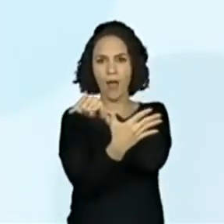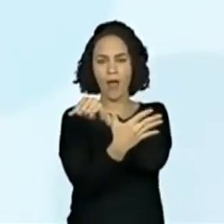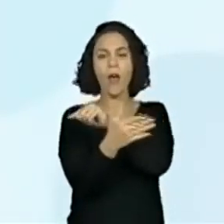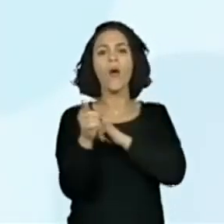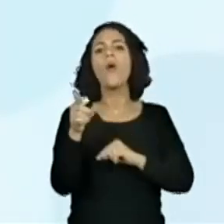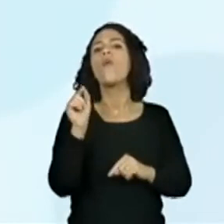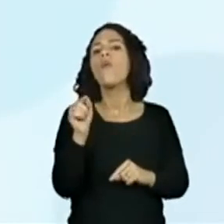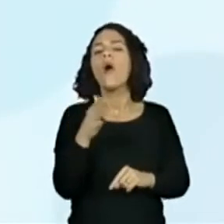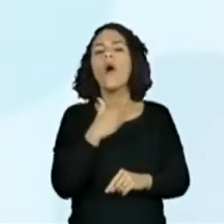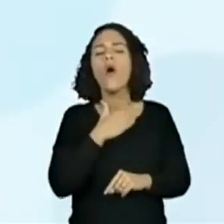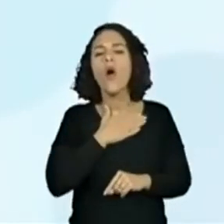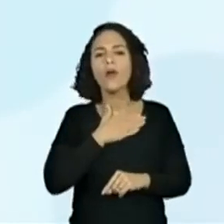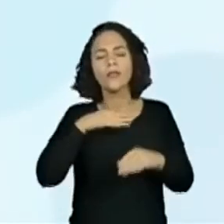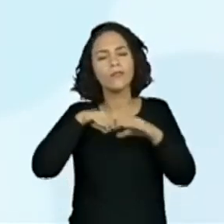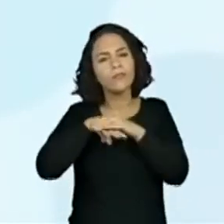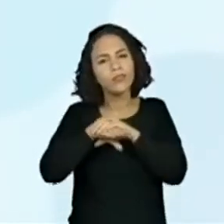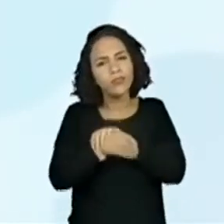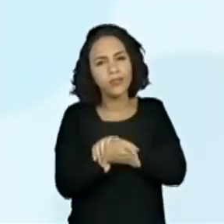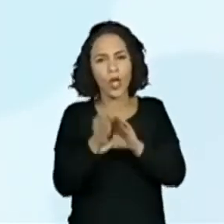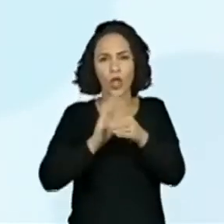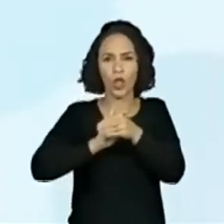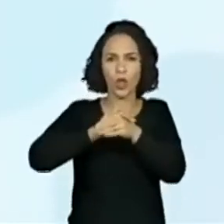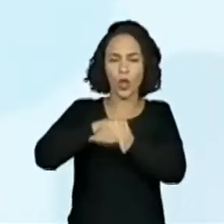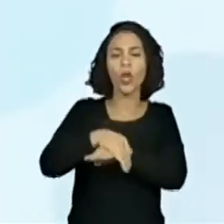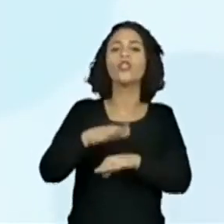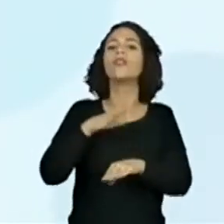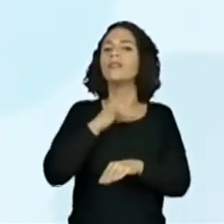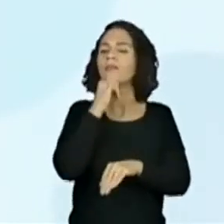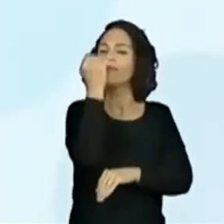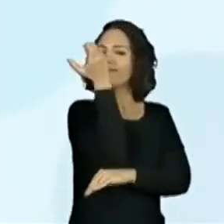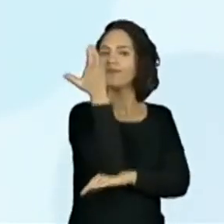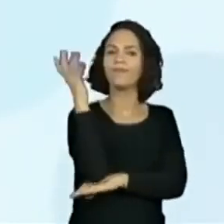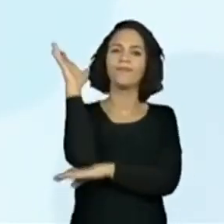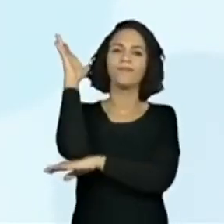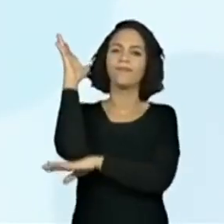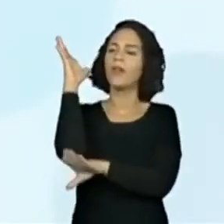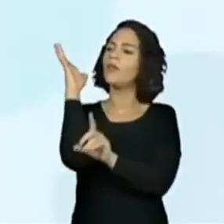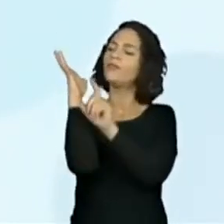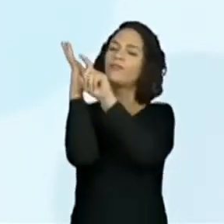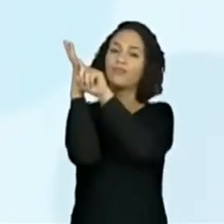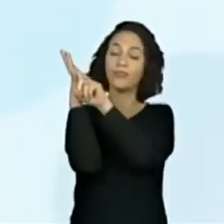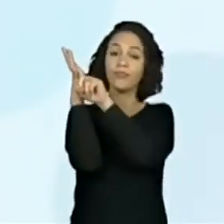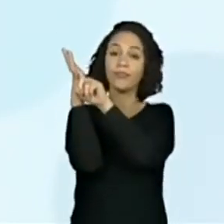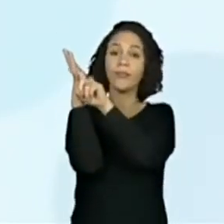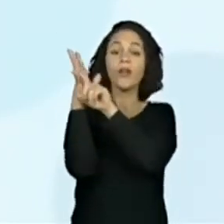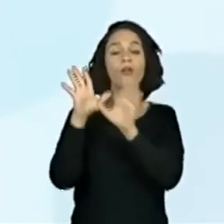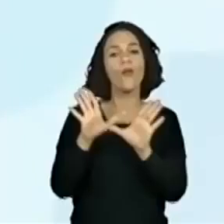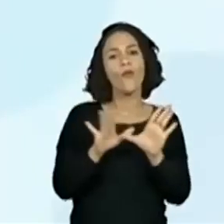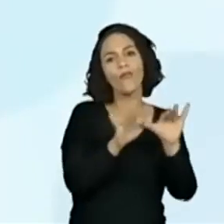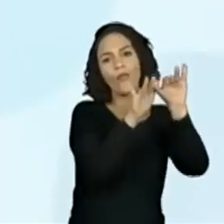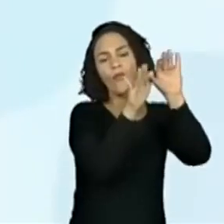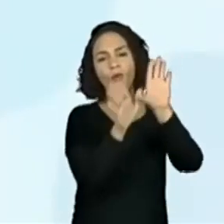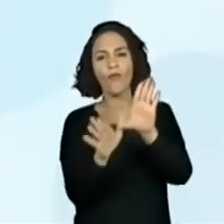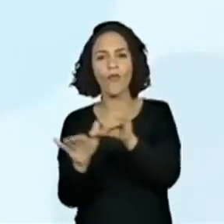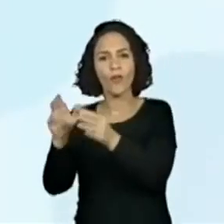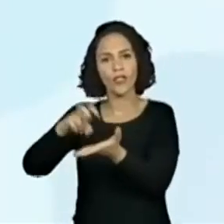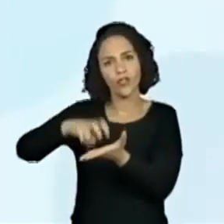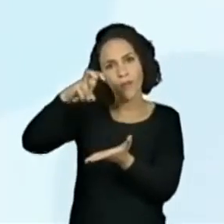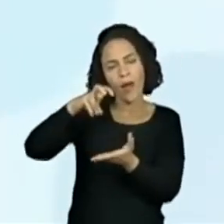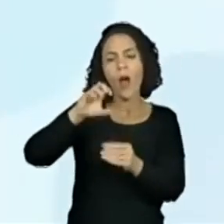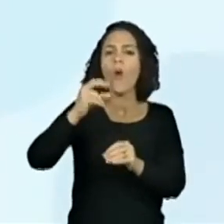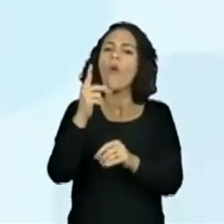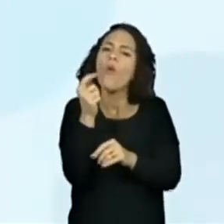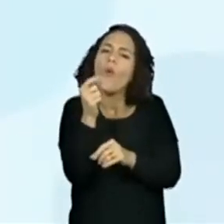crepusculares, permanece pousada em troncos durante o dia e voa de manhã ou nas últimas horas do dia antes